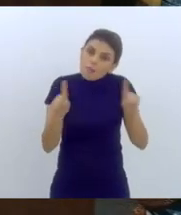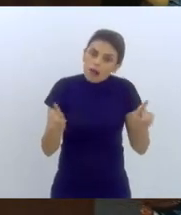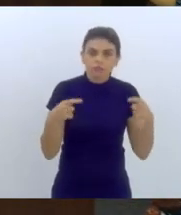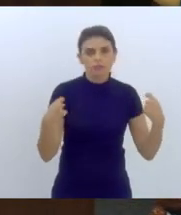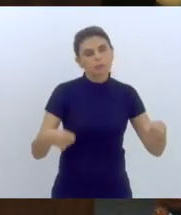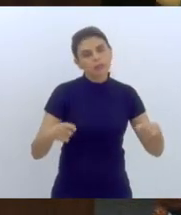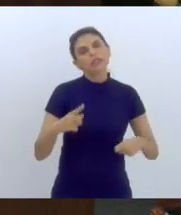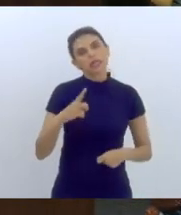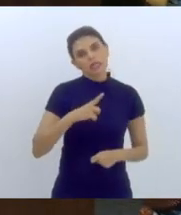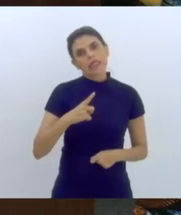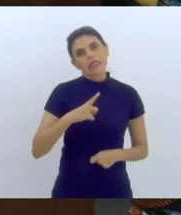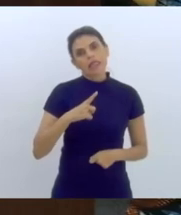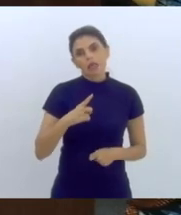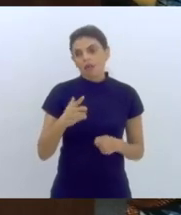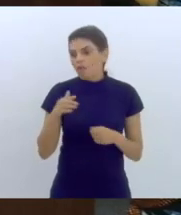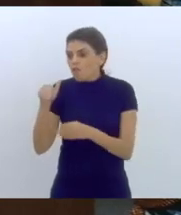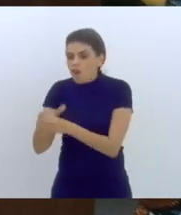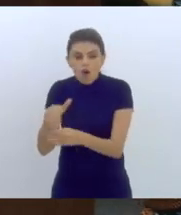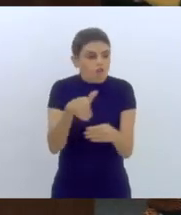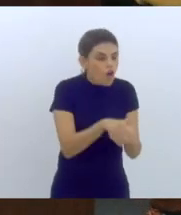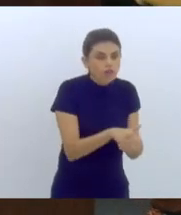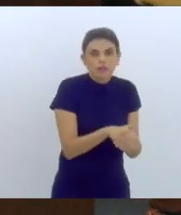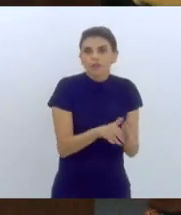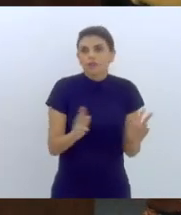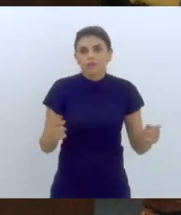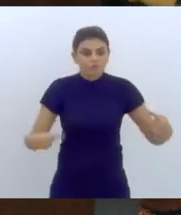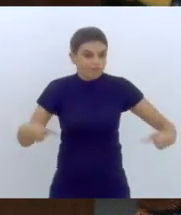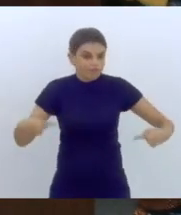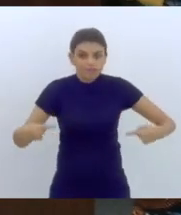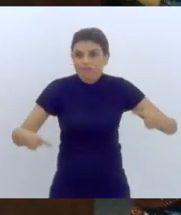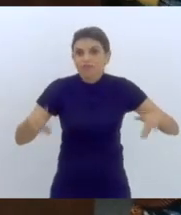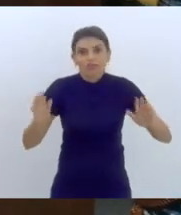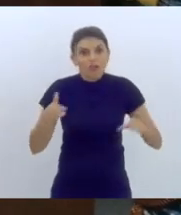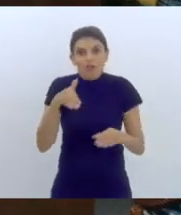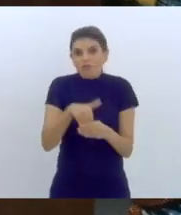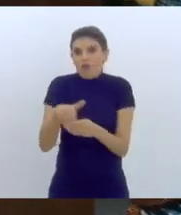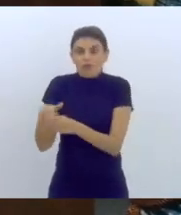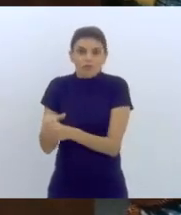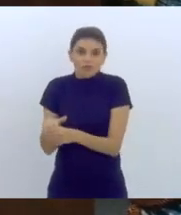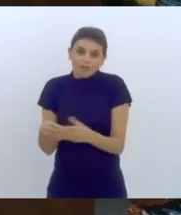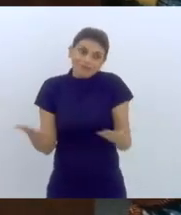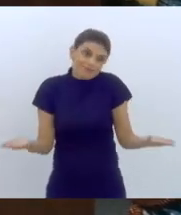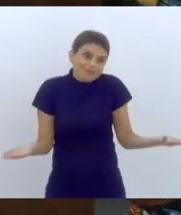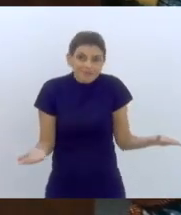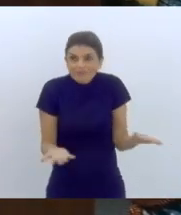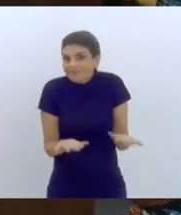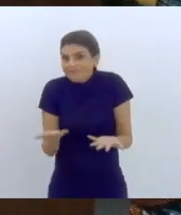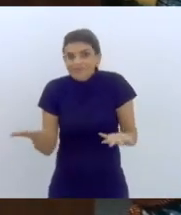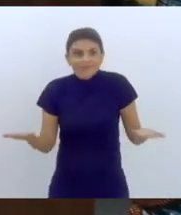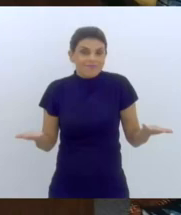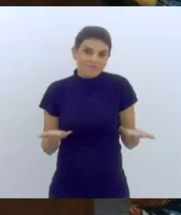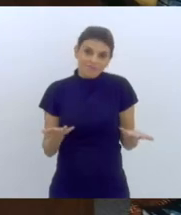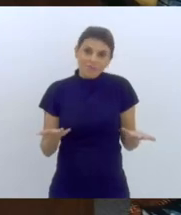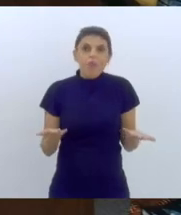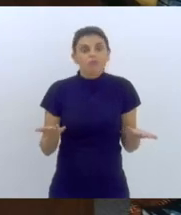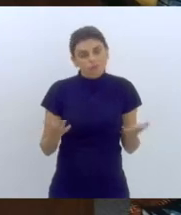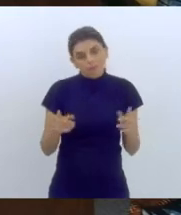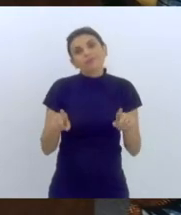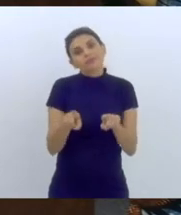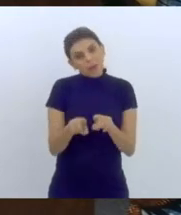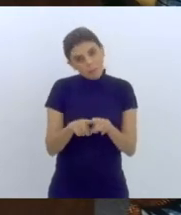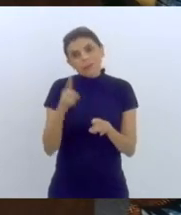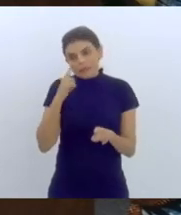tenha aberta a votação. Então, ao talante de Vossa Excelência, mas também tem